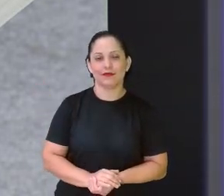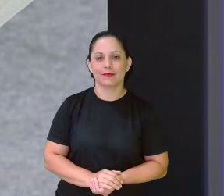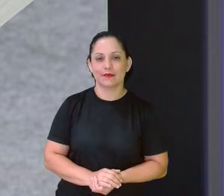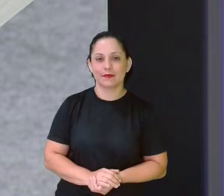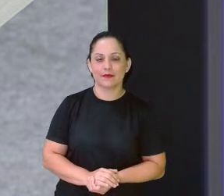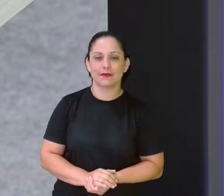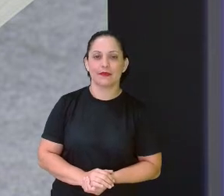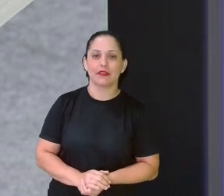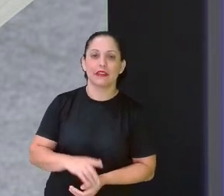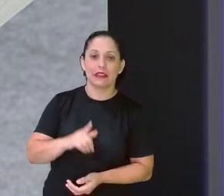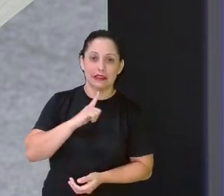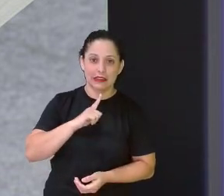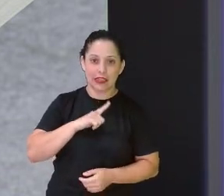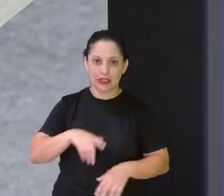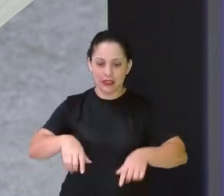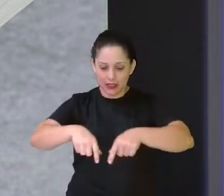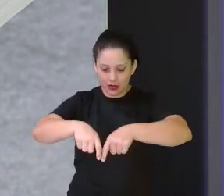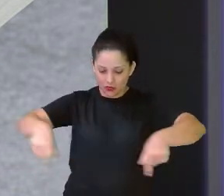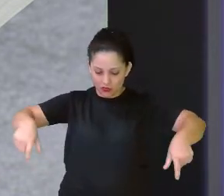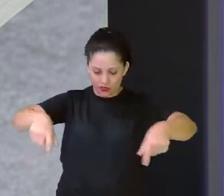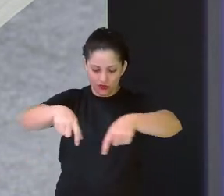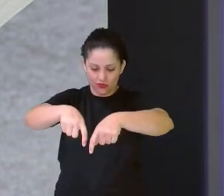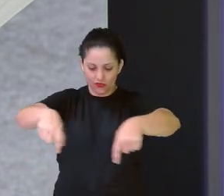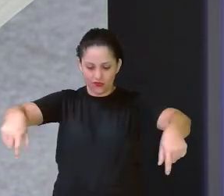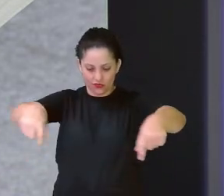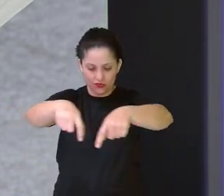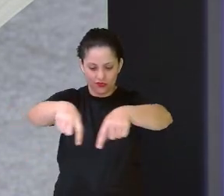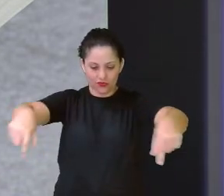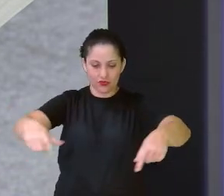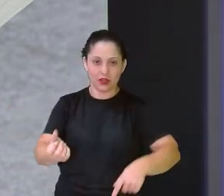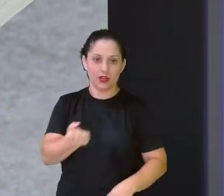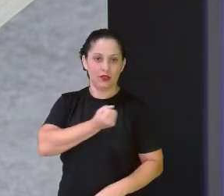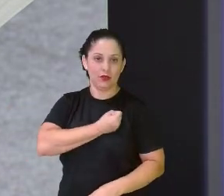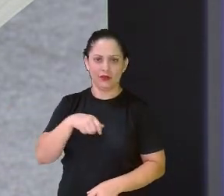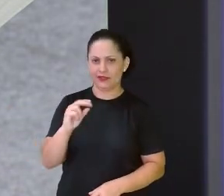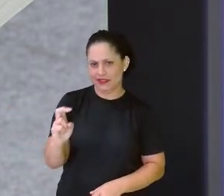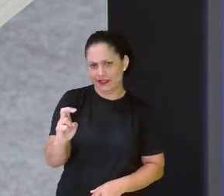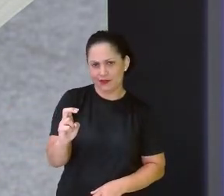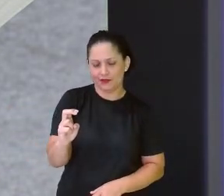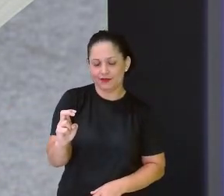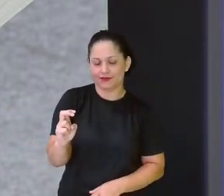Eu tenho o meu inteiro, que é o número 5, certo?